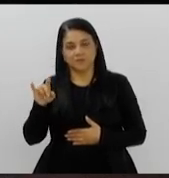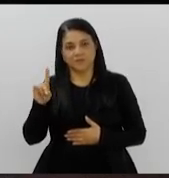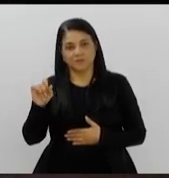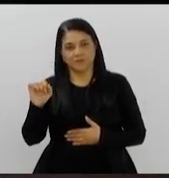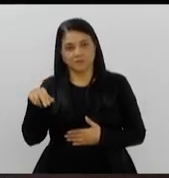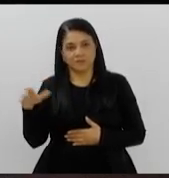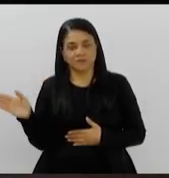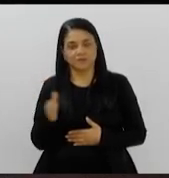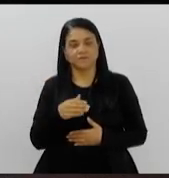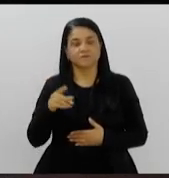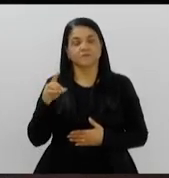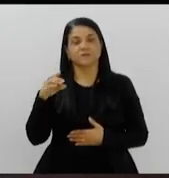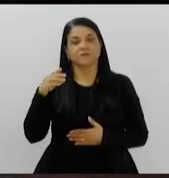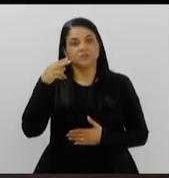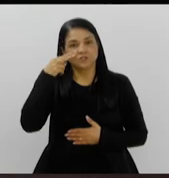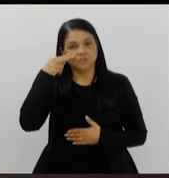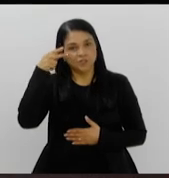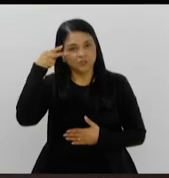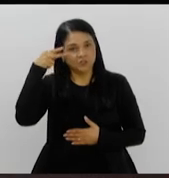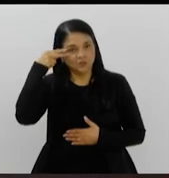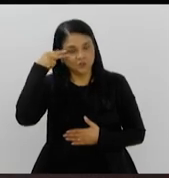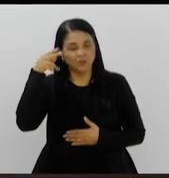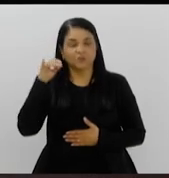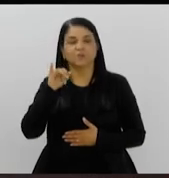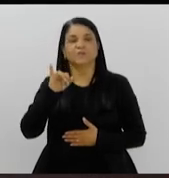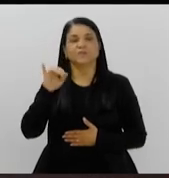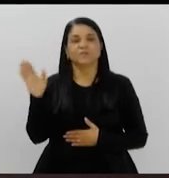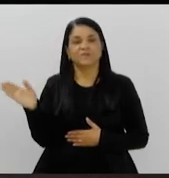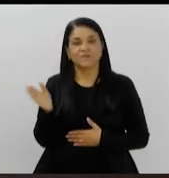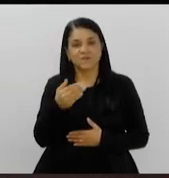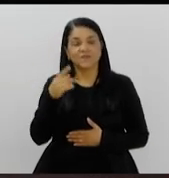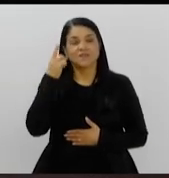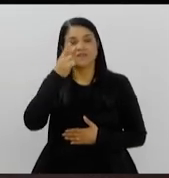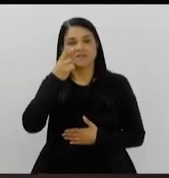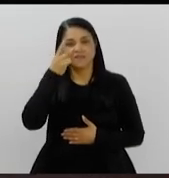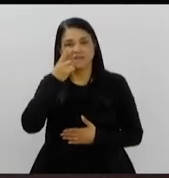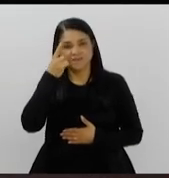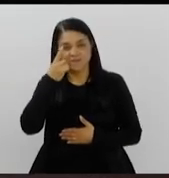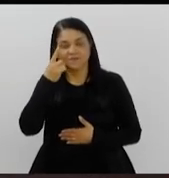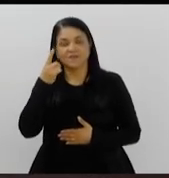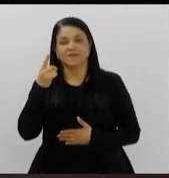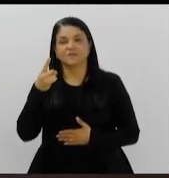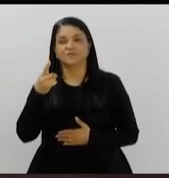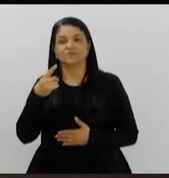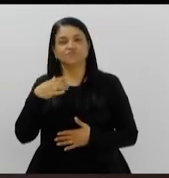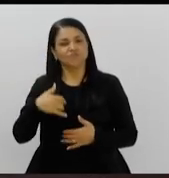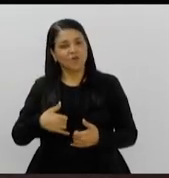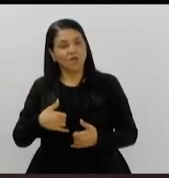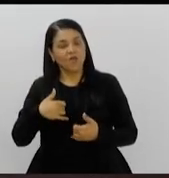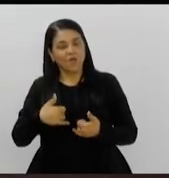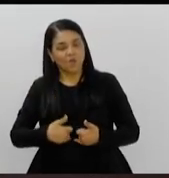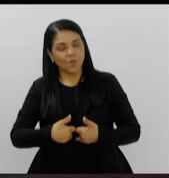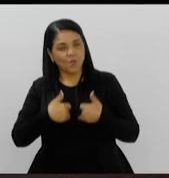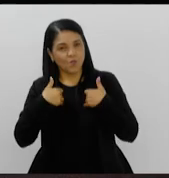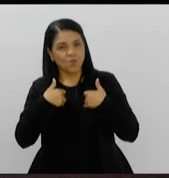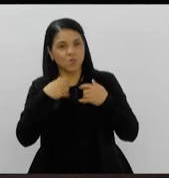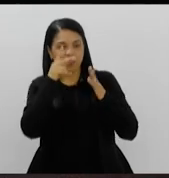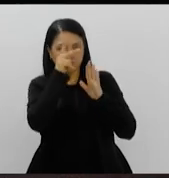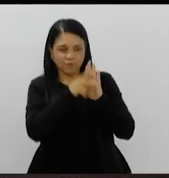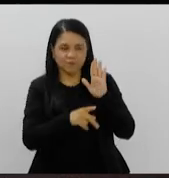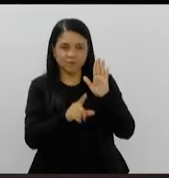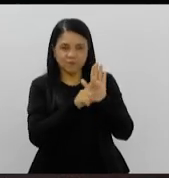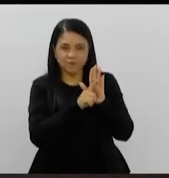Dizer que esse projeto de lei eu faço com muito orgulho e com muita alegria em ter